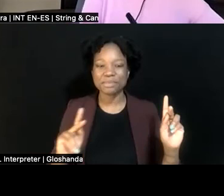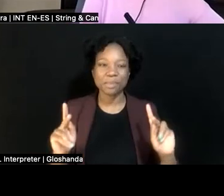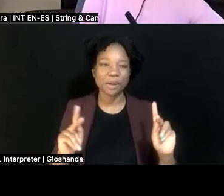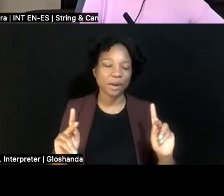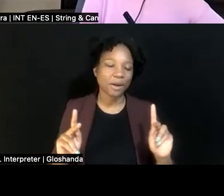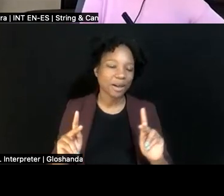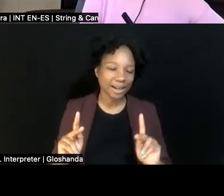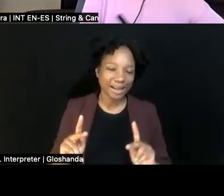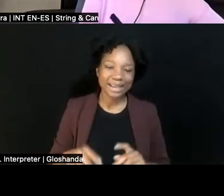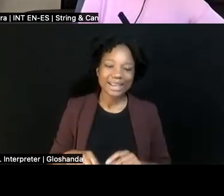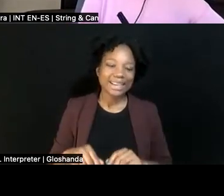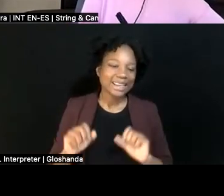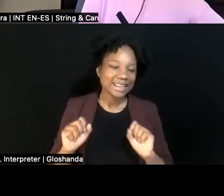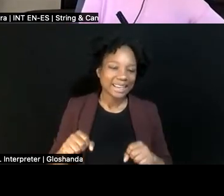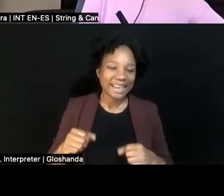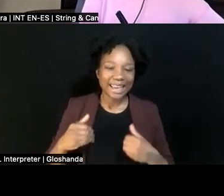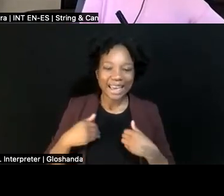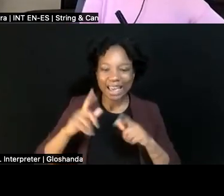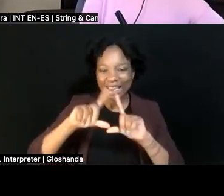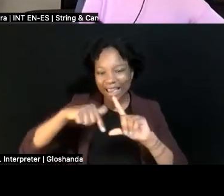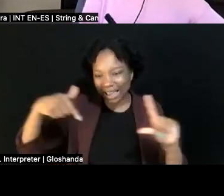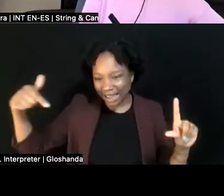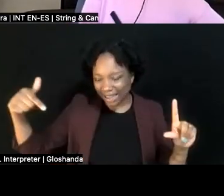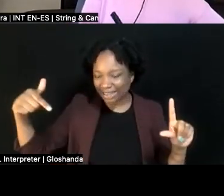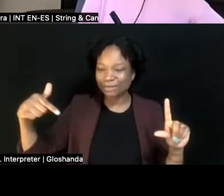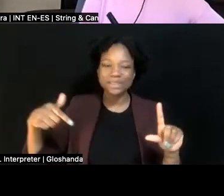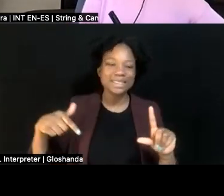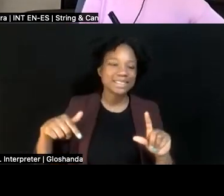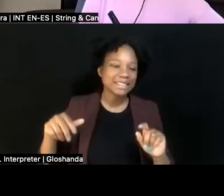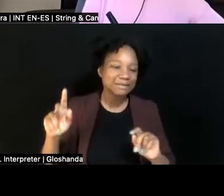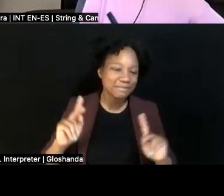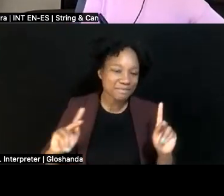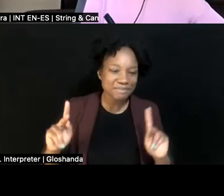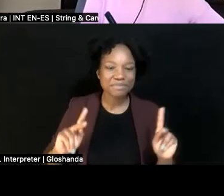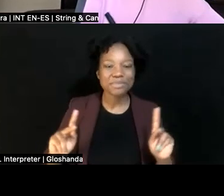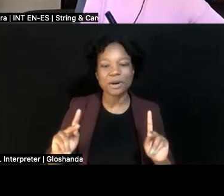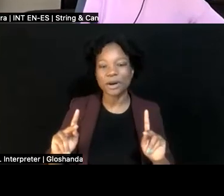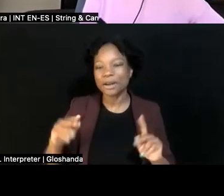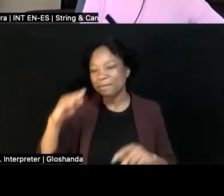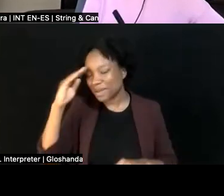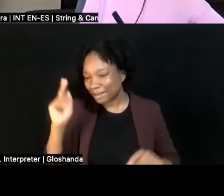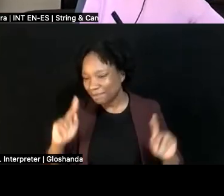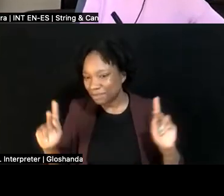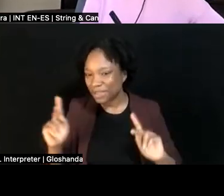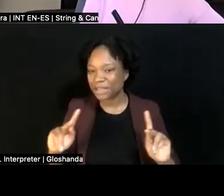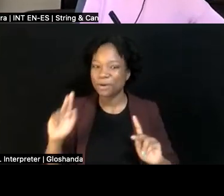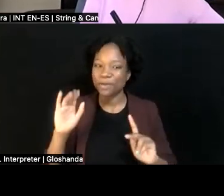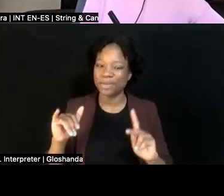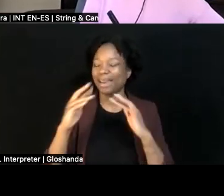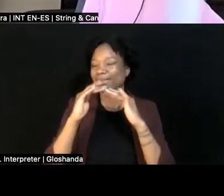negras, de pessoas LGBTQI. É a pluralidade do cine que me